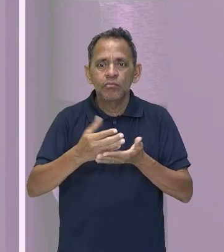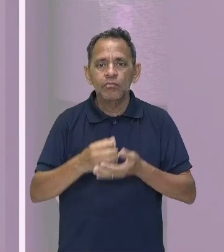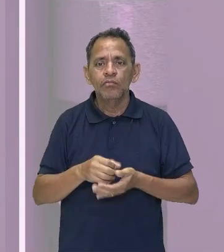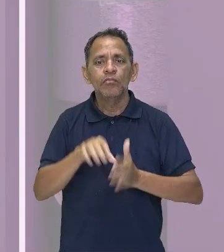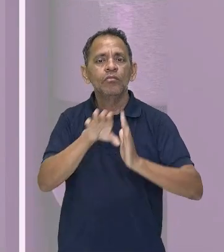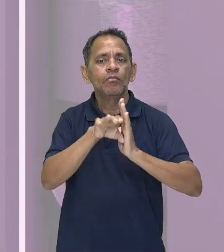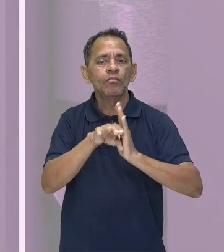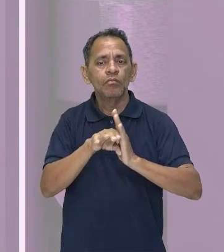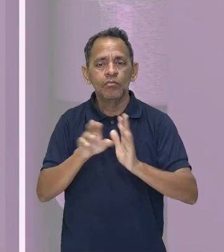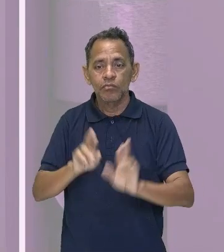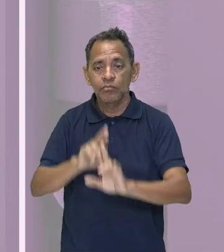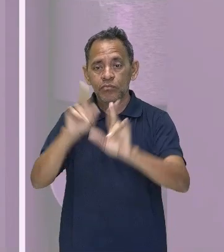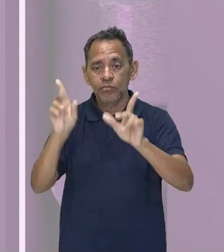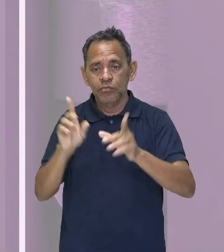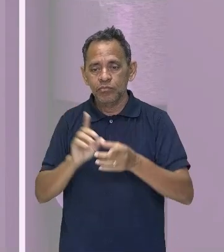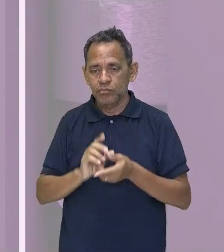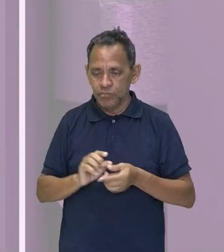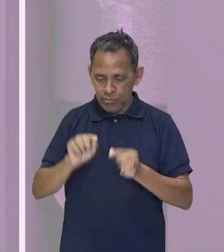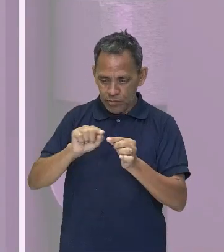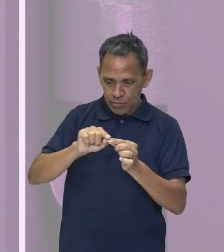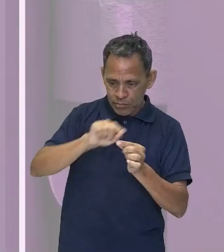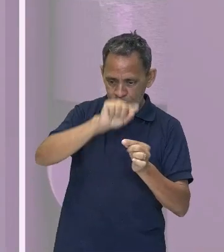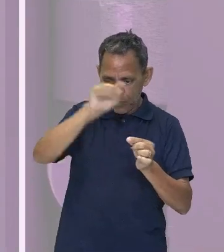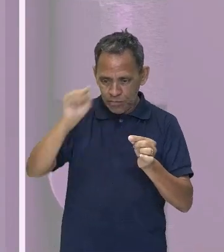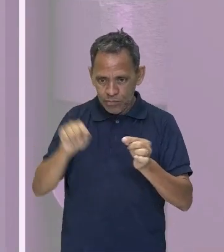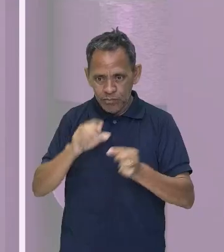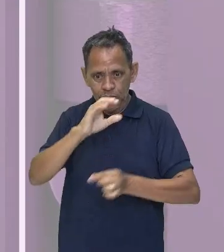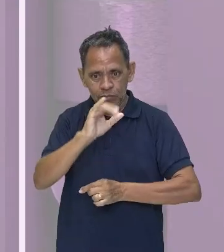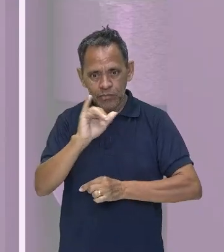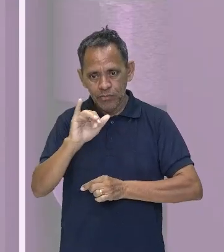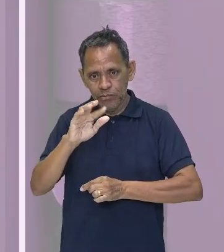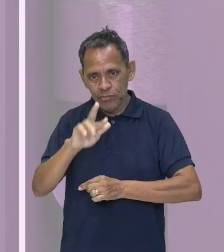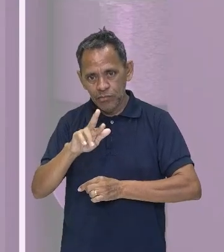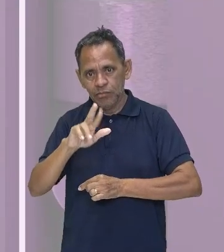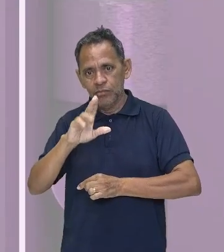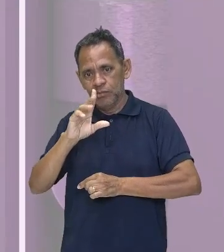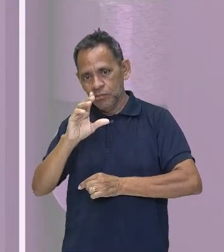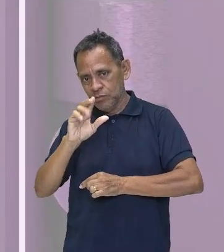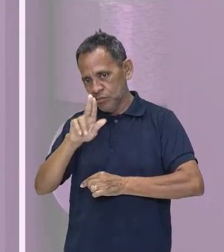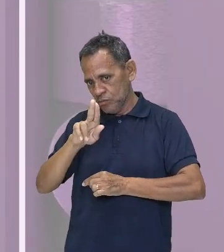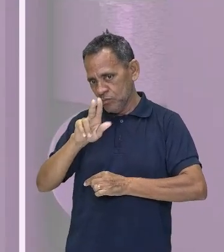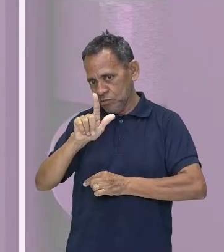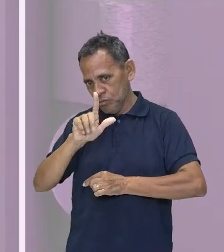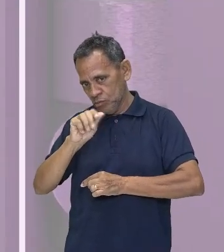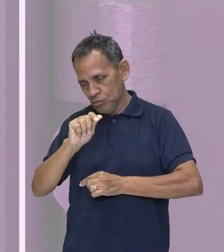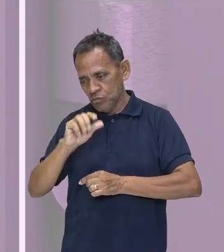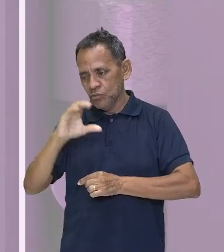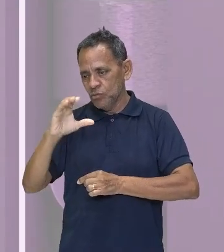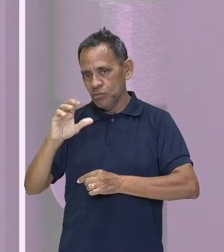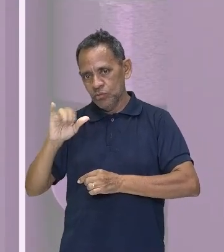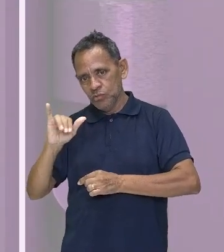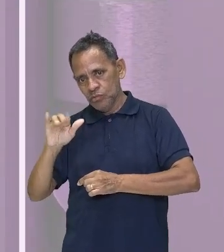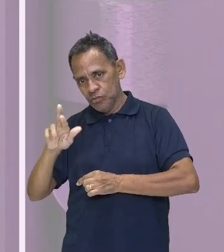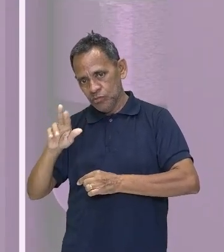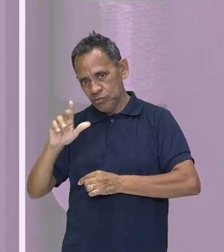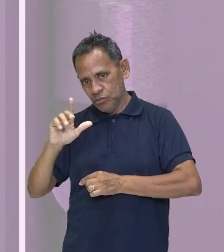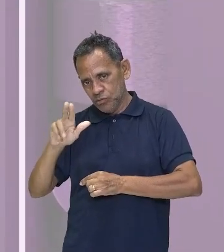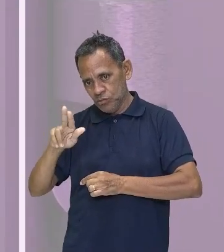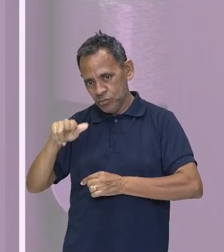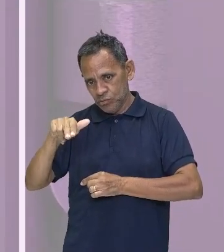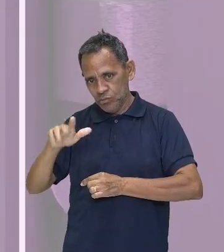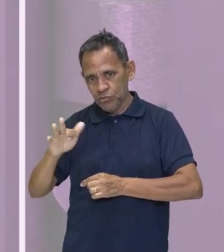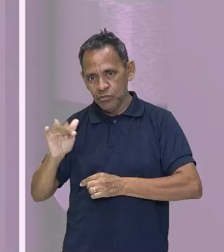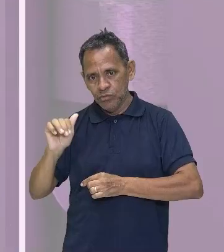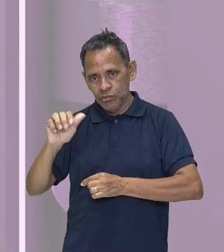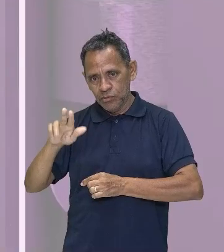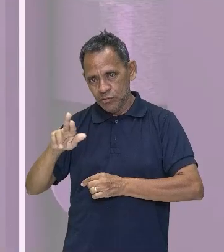conceituando a diferença entre círculo e circunferência, tá? Caso você tenha perdido alguma transmissão ou alguma parte da aula,